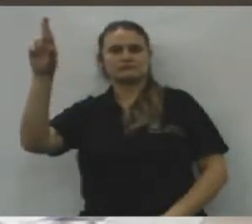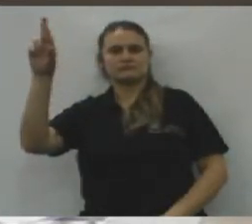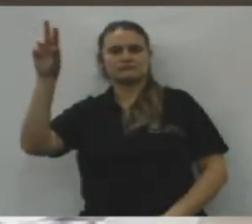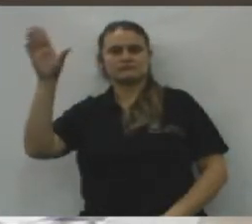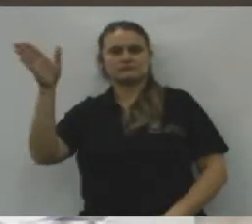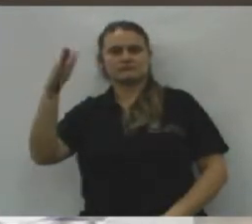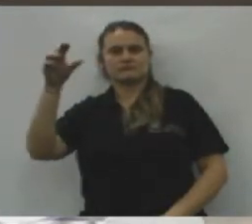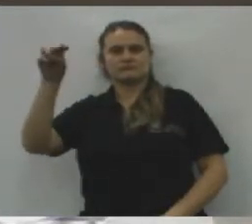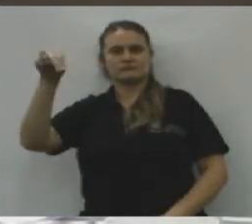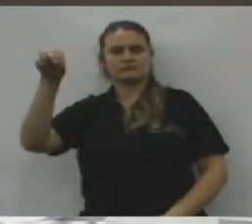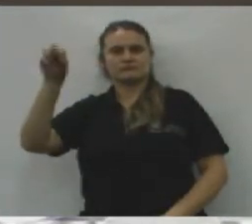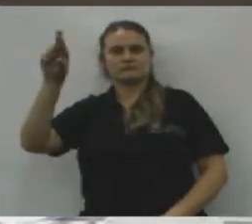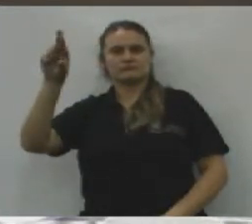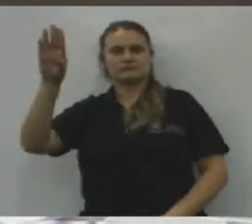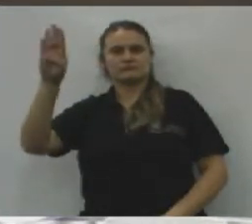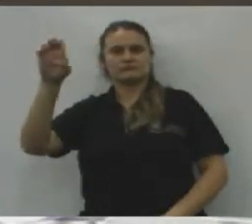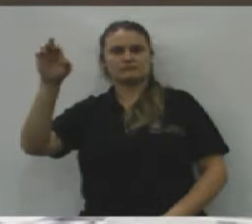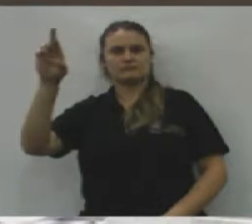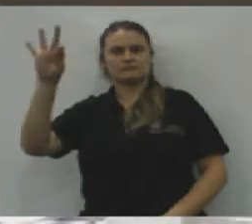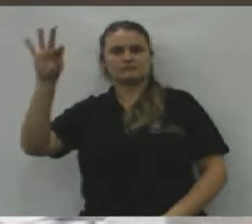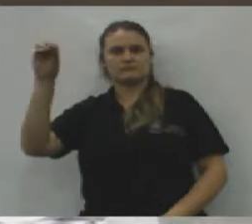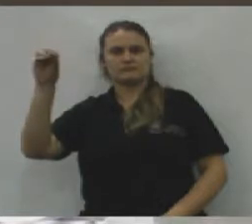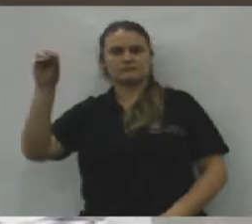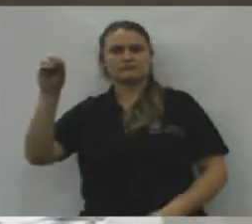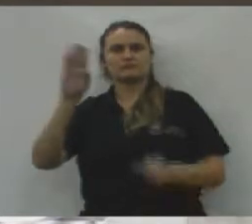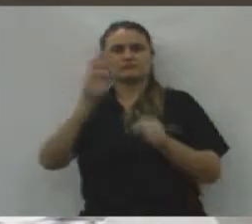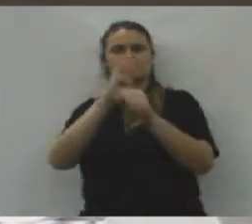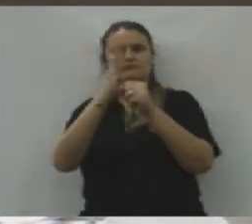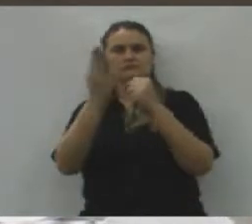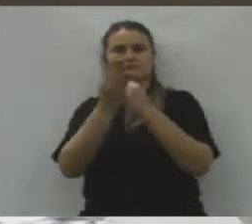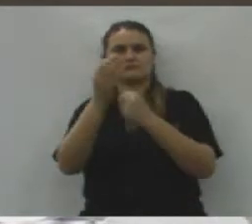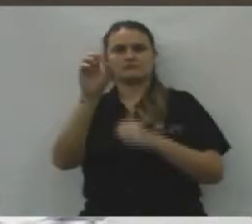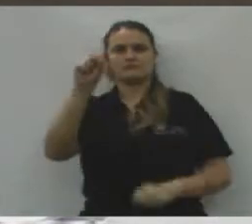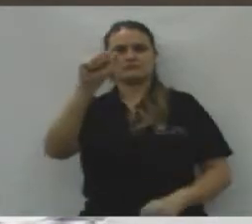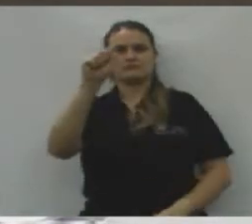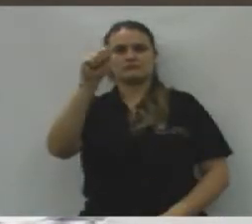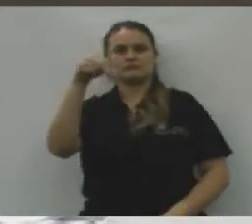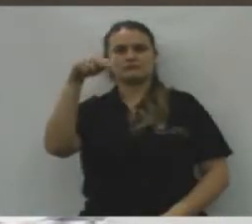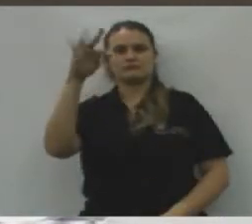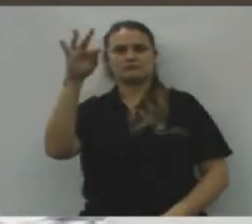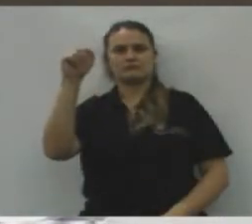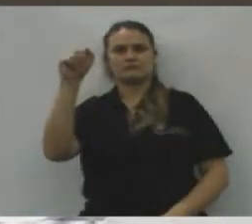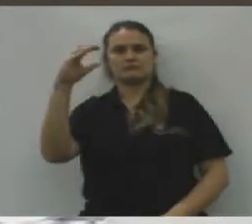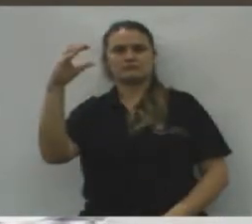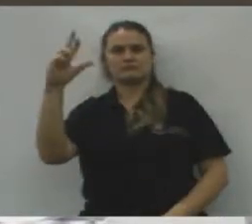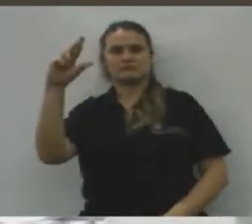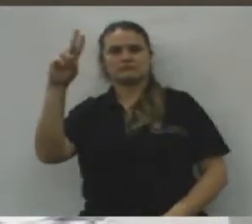1299, Santa Cruz, em Guarapuava, Paraná.